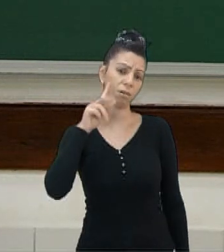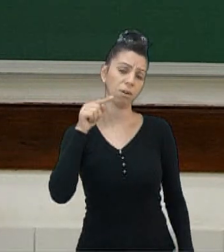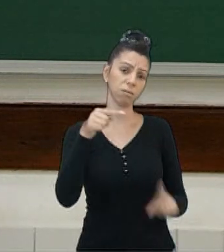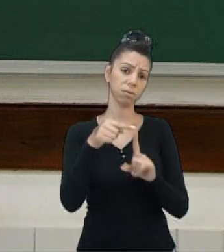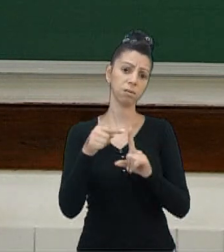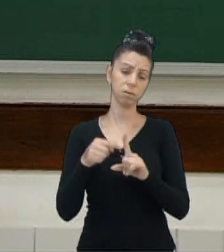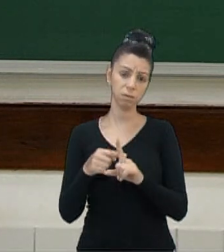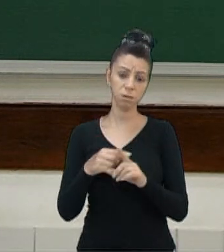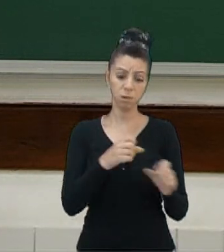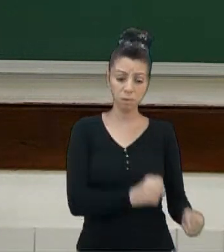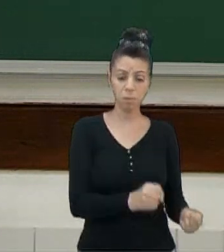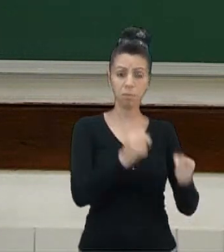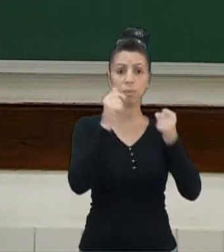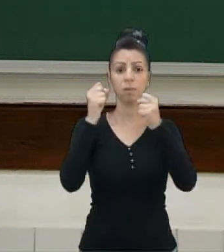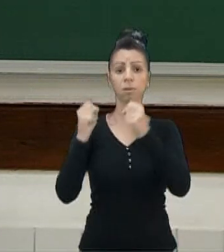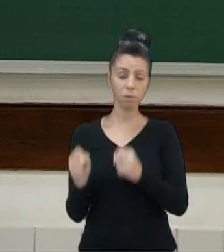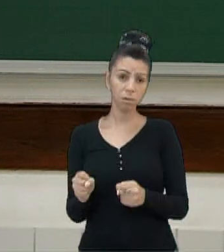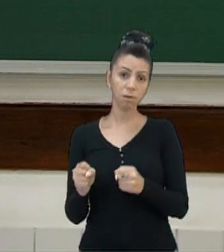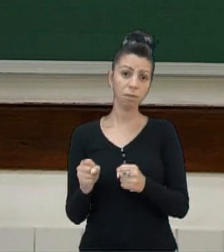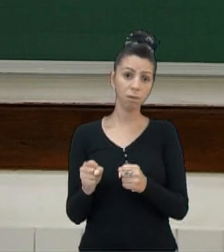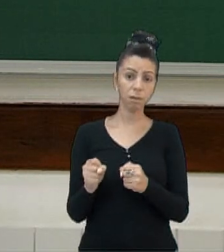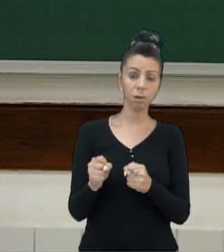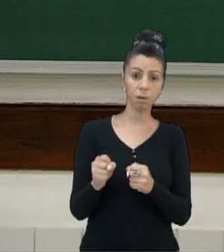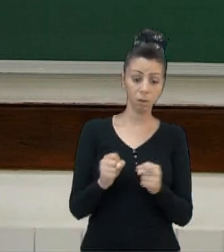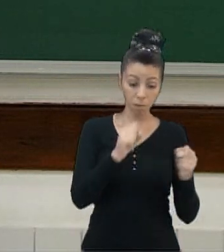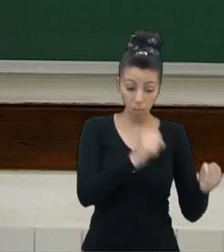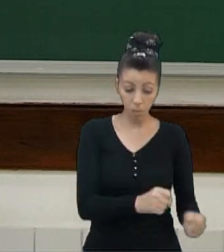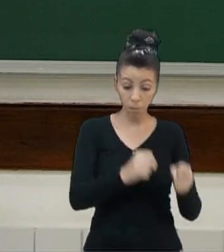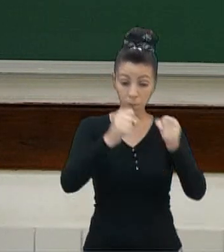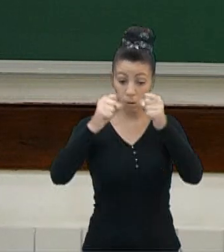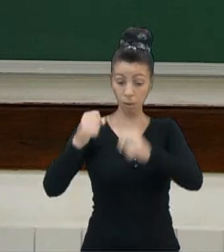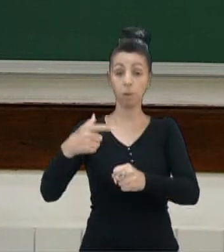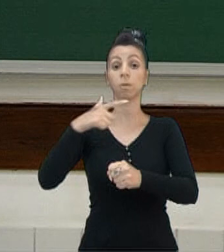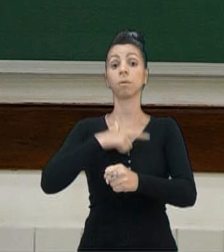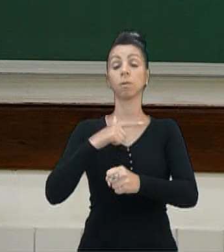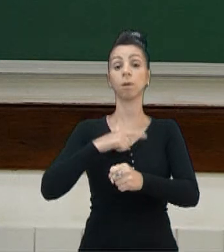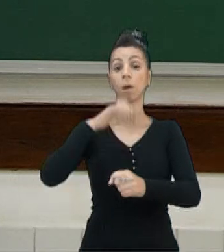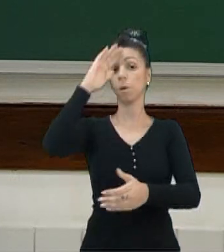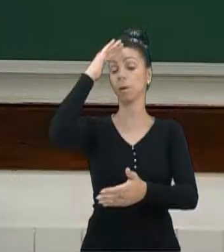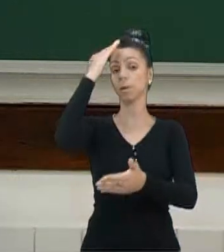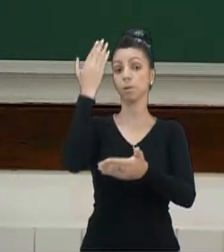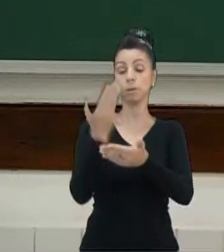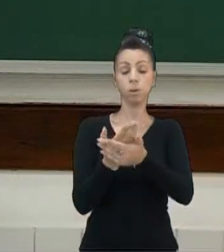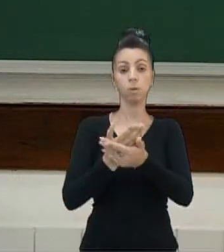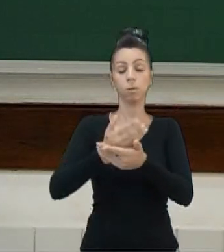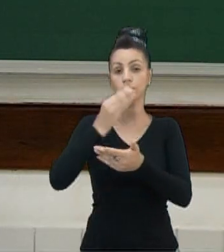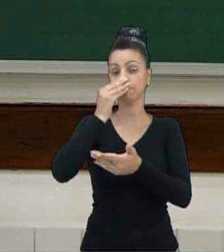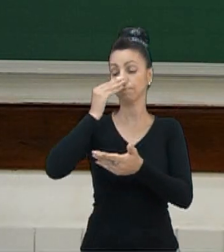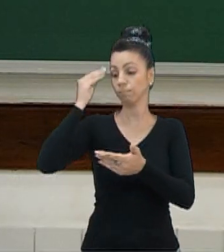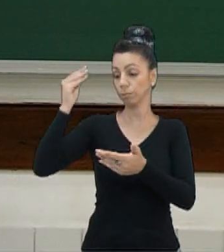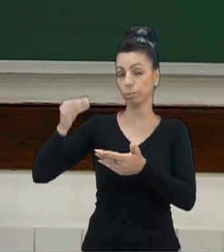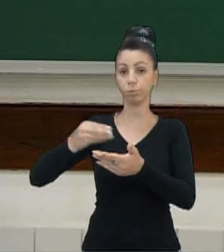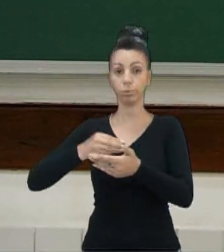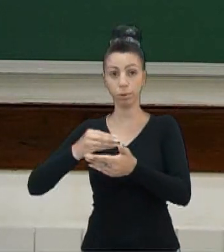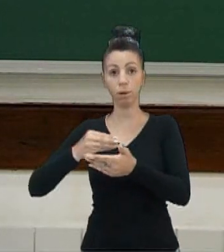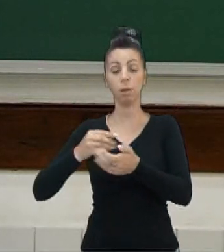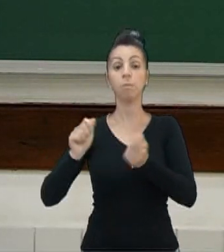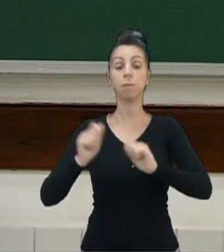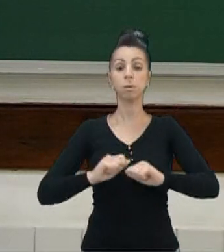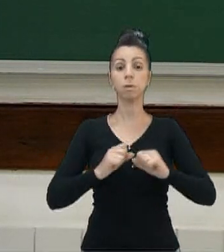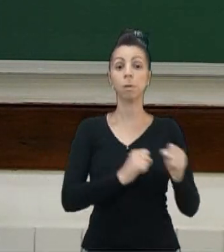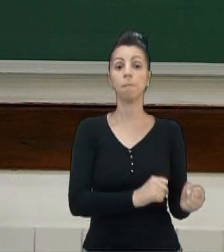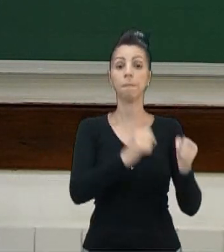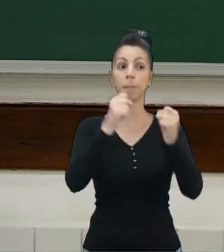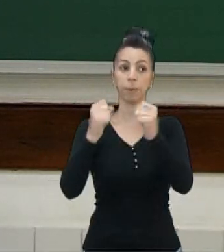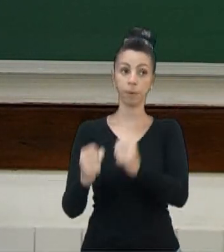então esse poder exige muitas vezes que eu passe por cima daquilo que eu acredito, né, dentro aí dessa ideia do poema, tá certo? Veja